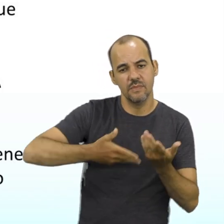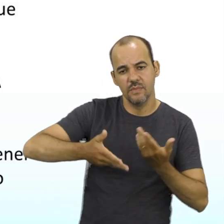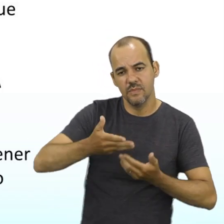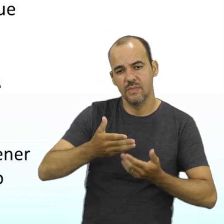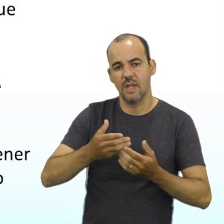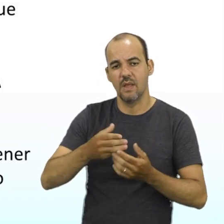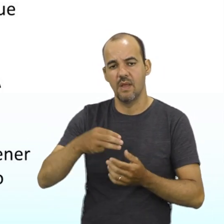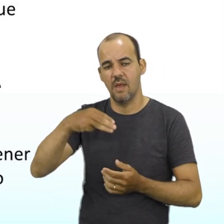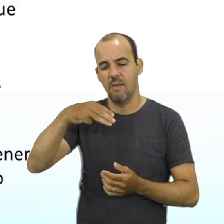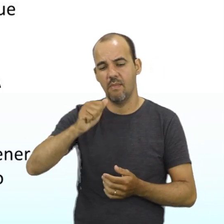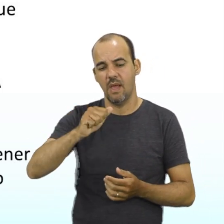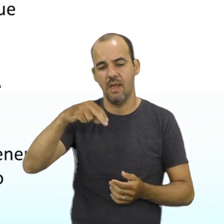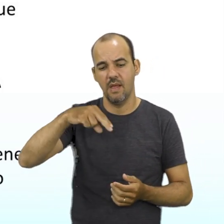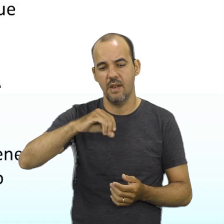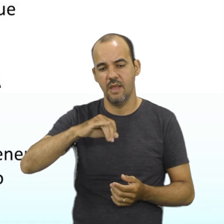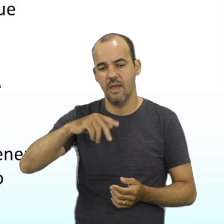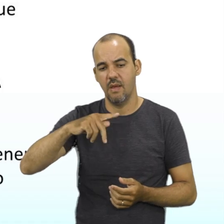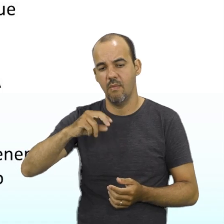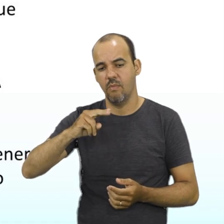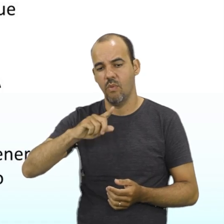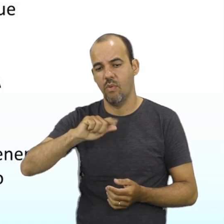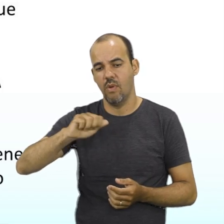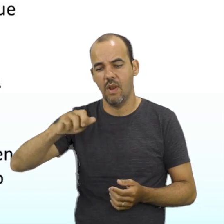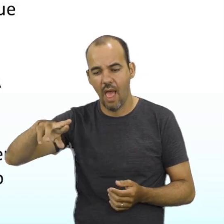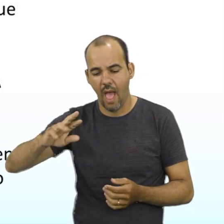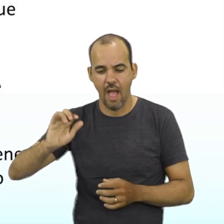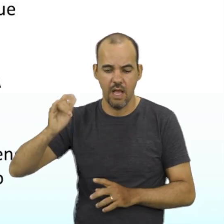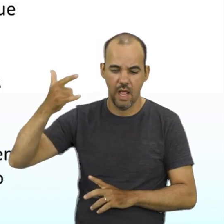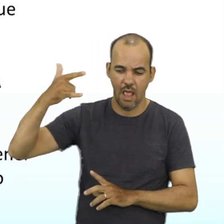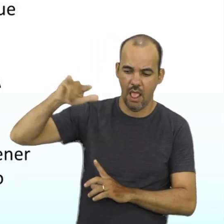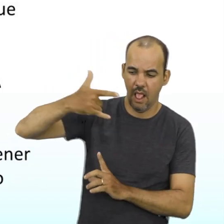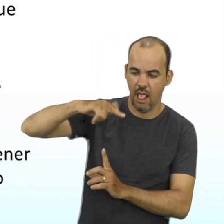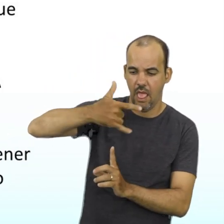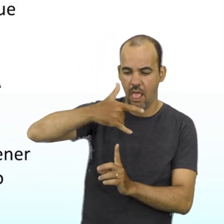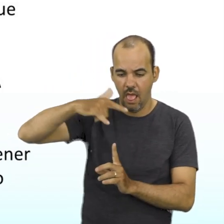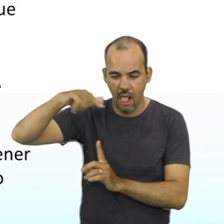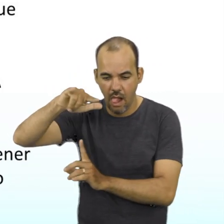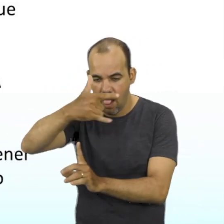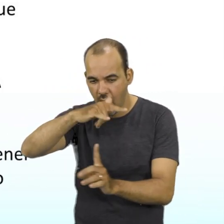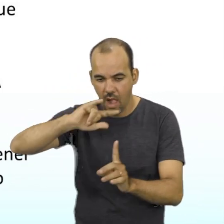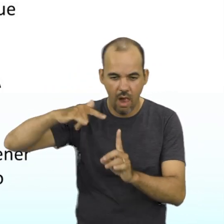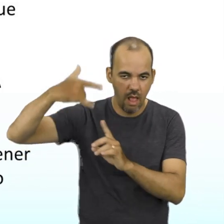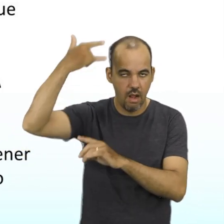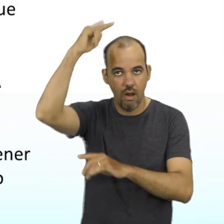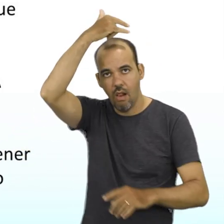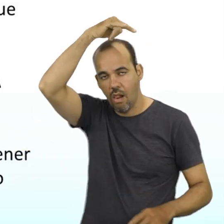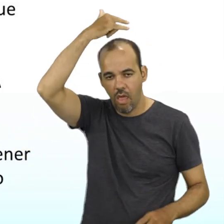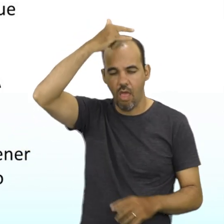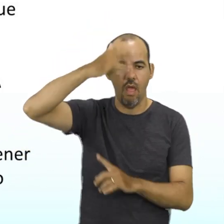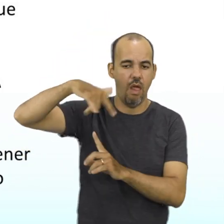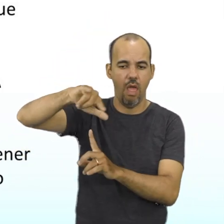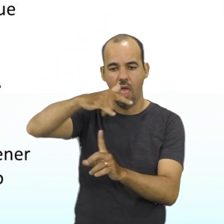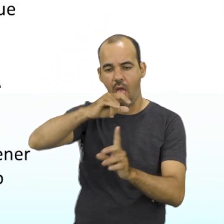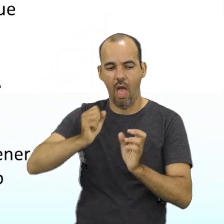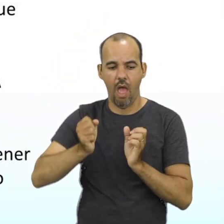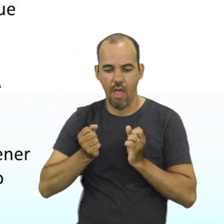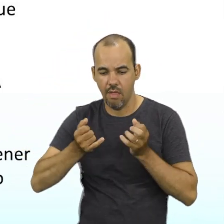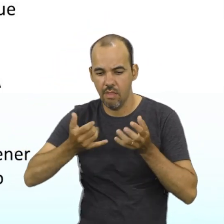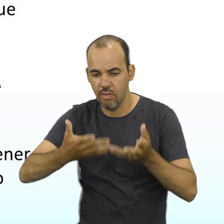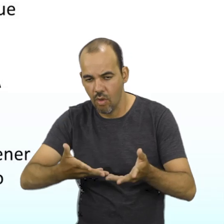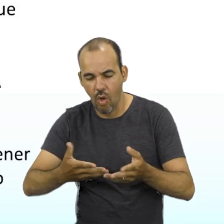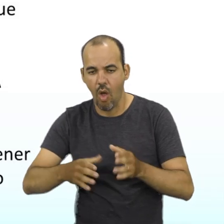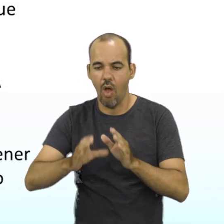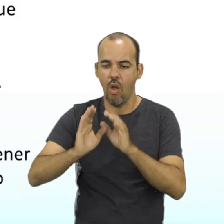contexto, né, não de semear, mas a consciência, a mente das pessoas, as ideias, as atitudes, os